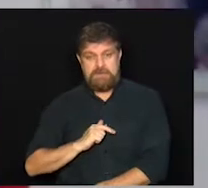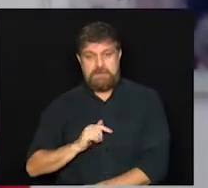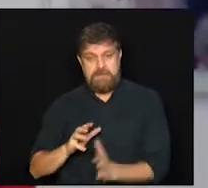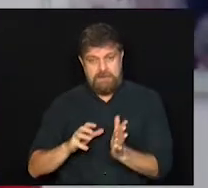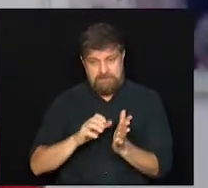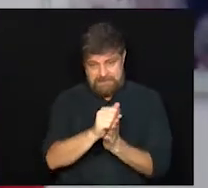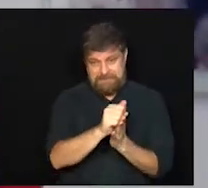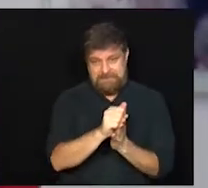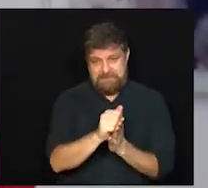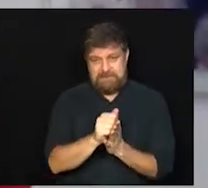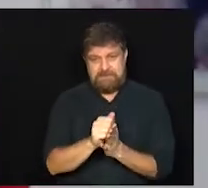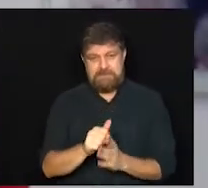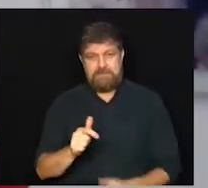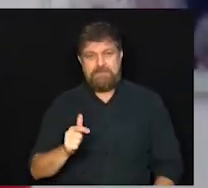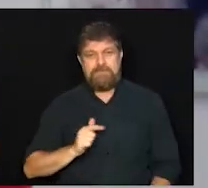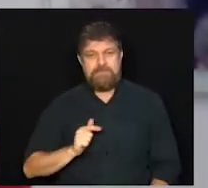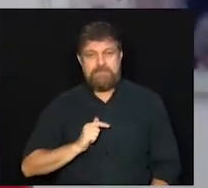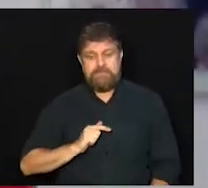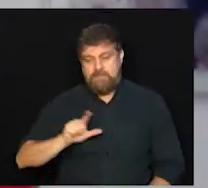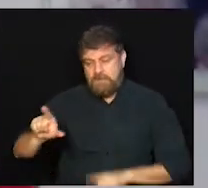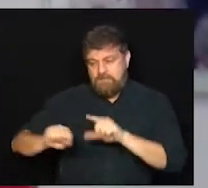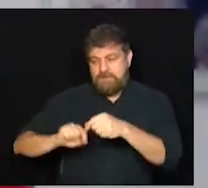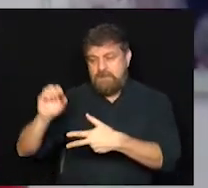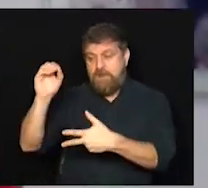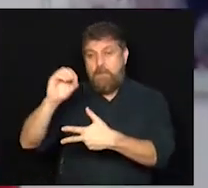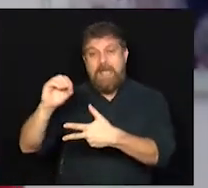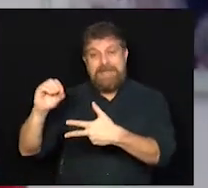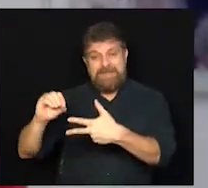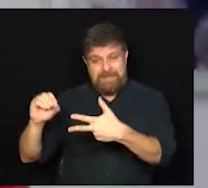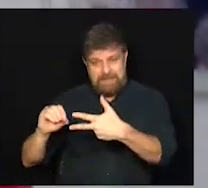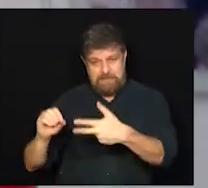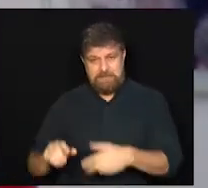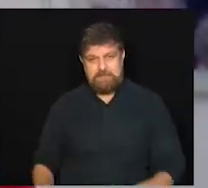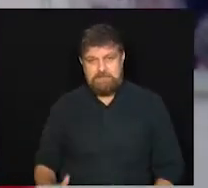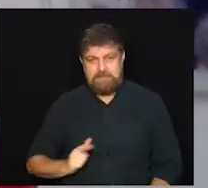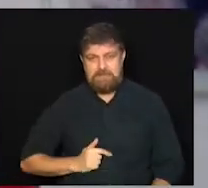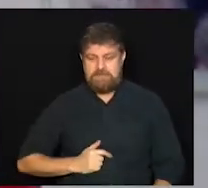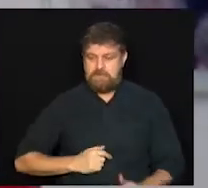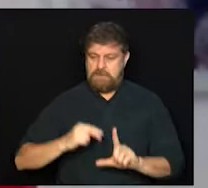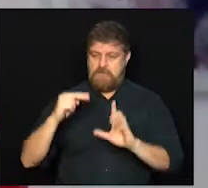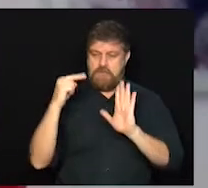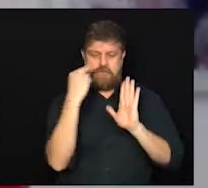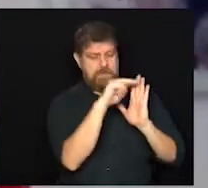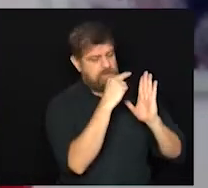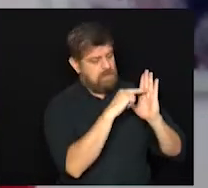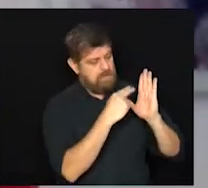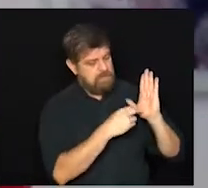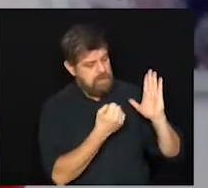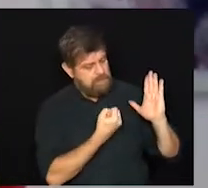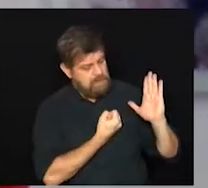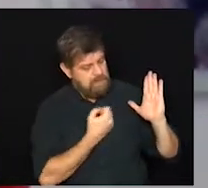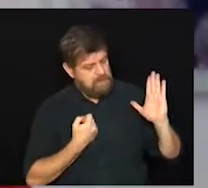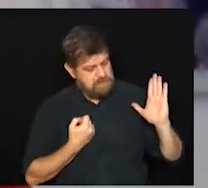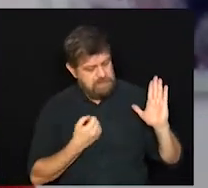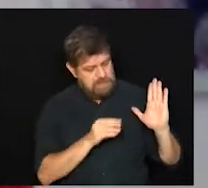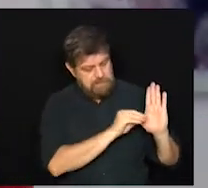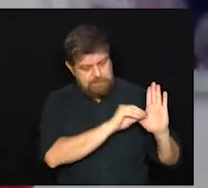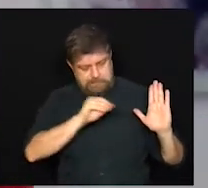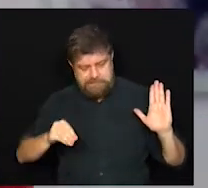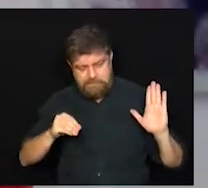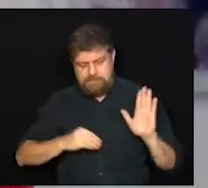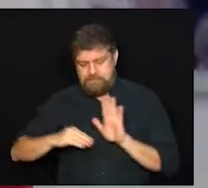candidatado, vamos dizer assim, a ser selecionado pelo Enem. A partir da lista do Enem, a gente checava e já punha o aluno na lista, se ele